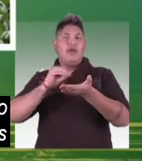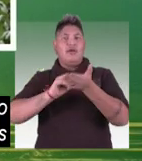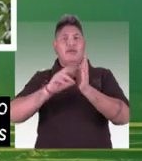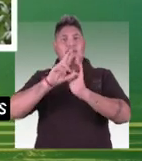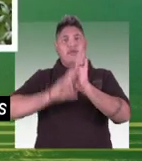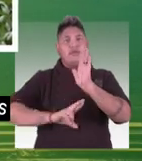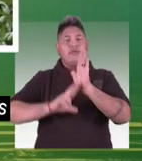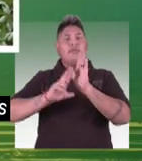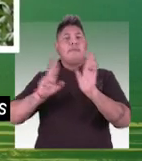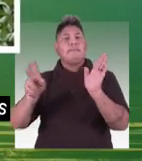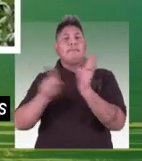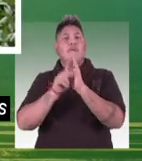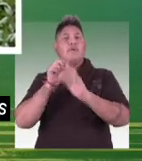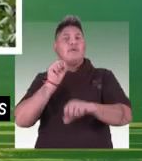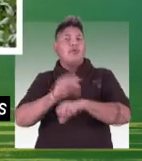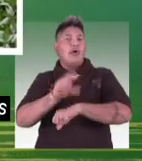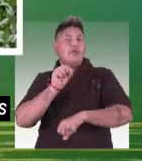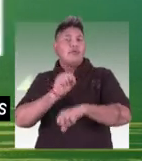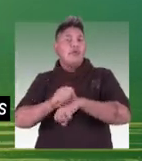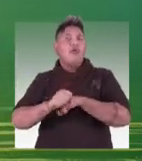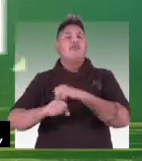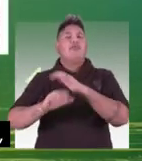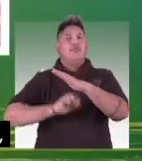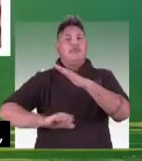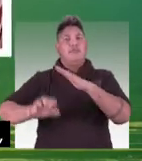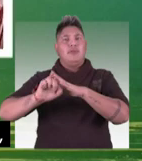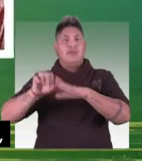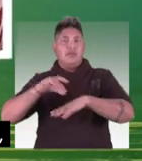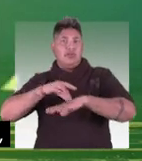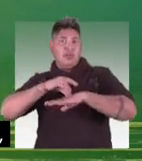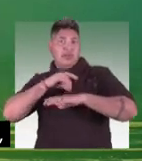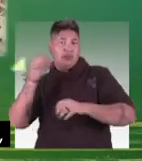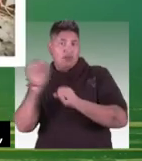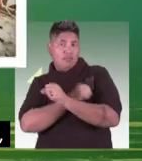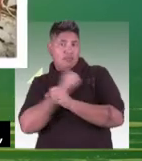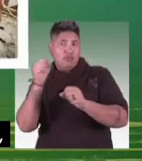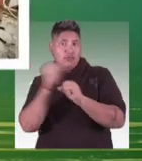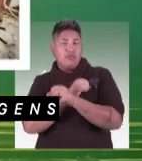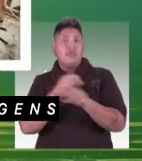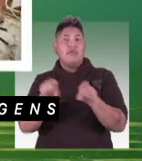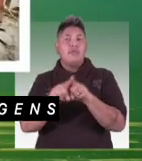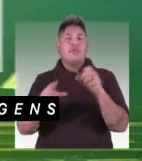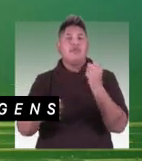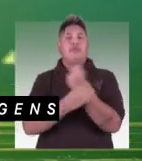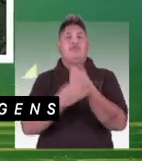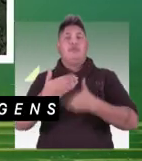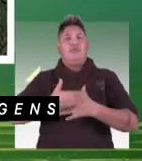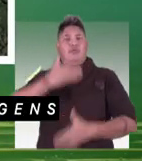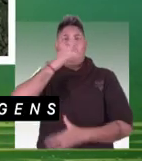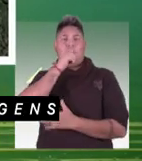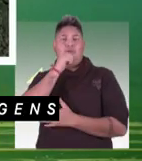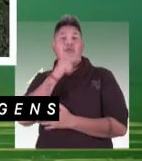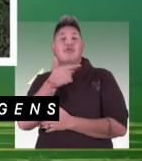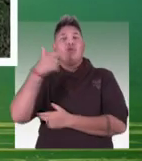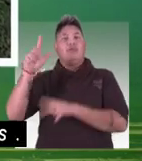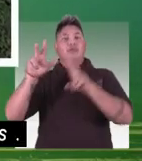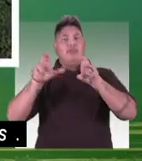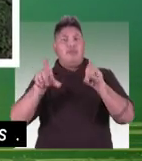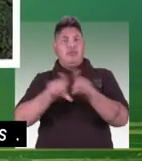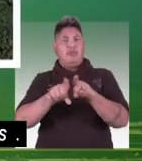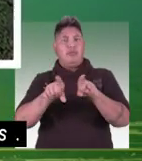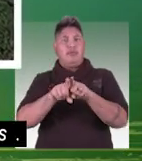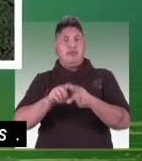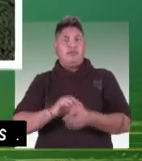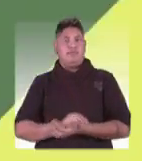a irregularidades relacionadas aos agrotóxicos, frigoríficos, construção civil, segurança em barragens de mineradoras,